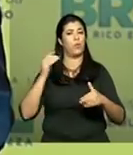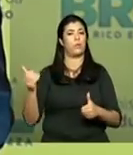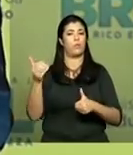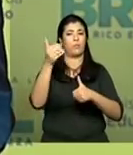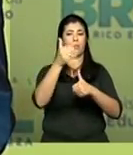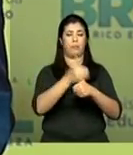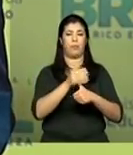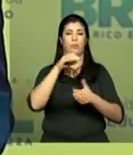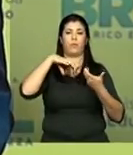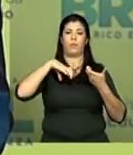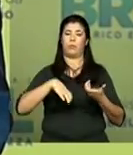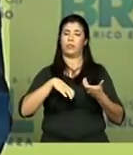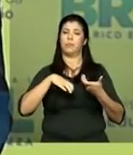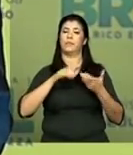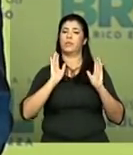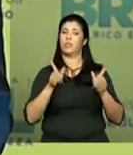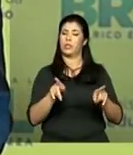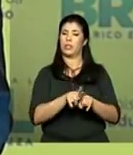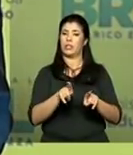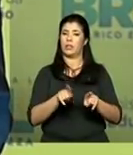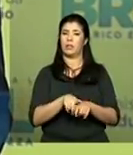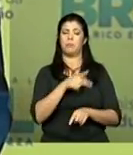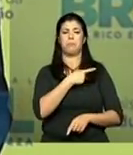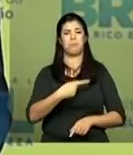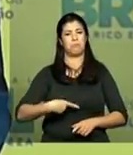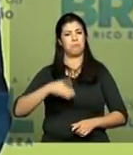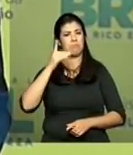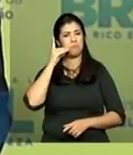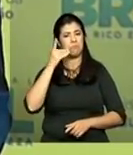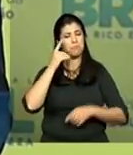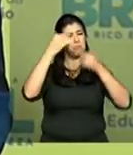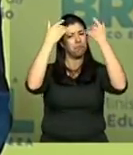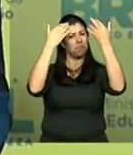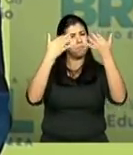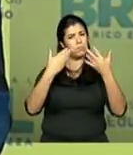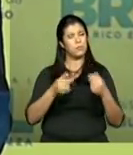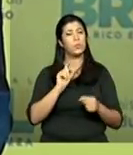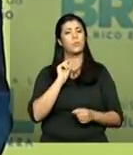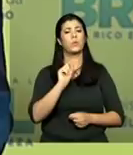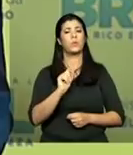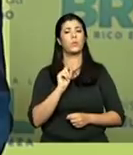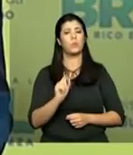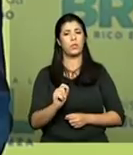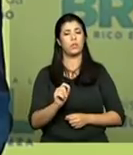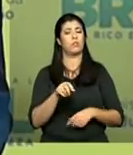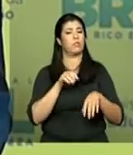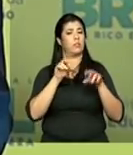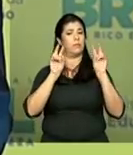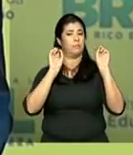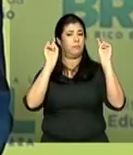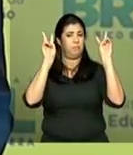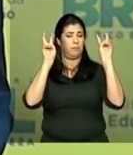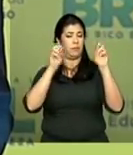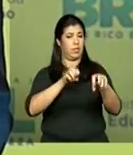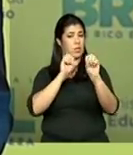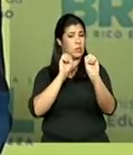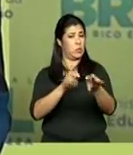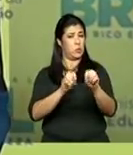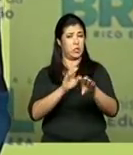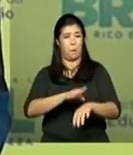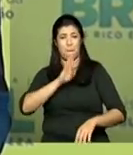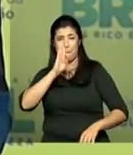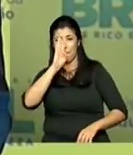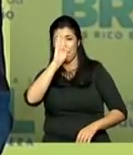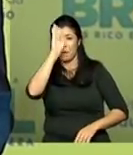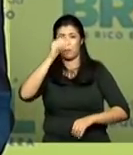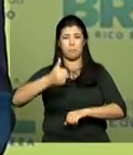Nacional. Como disse também nossa presidenta, a educação será a prioridade das